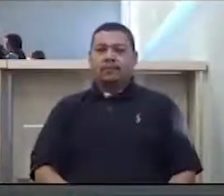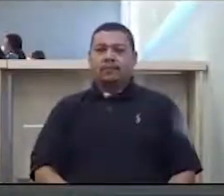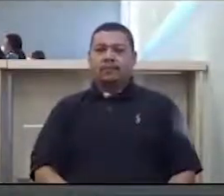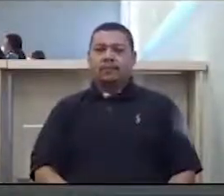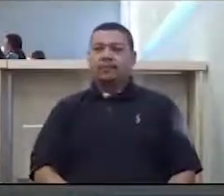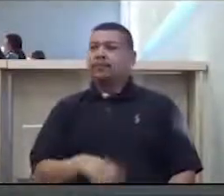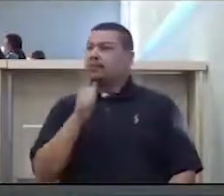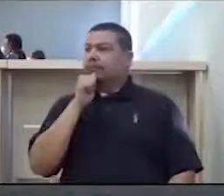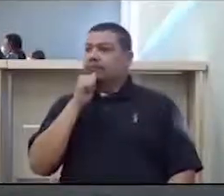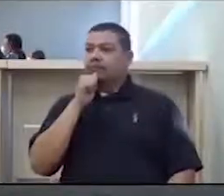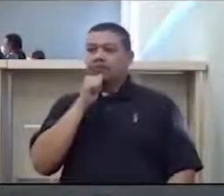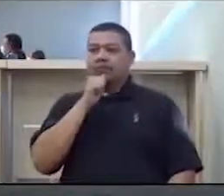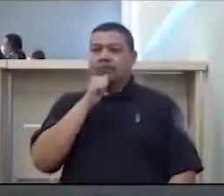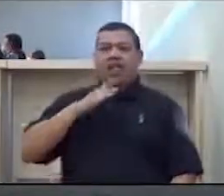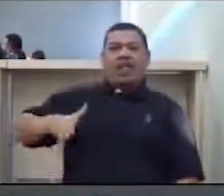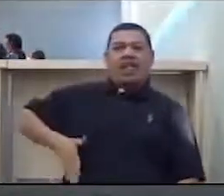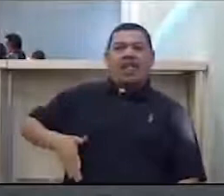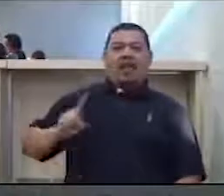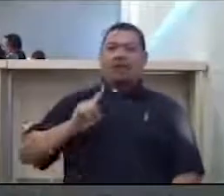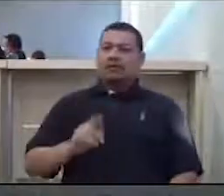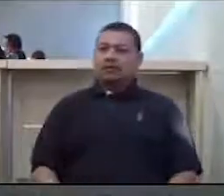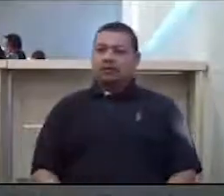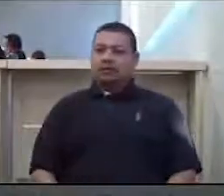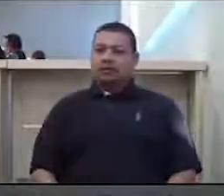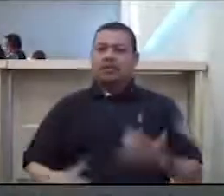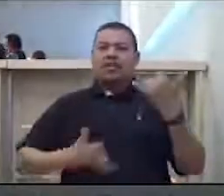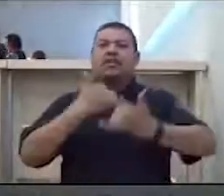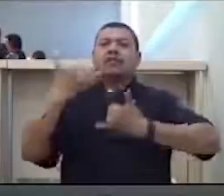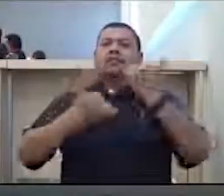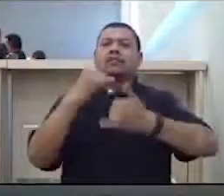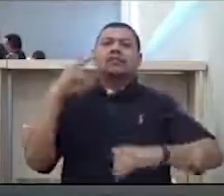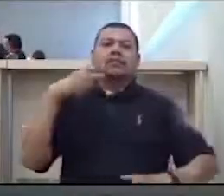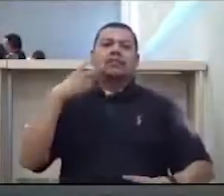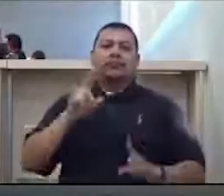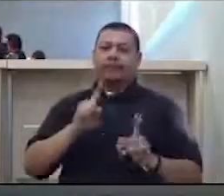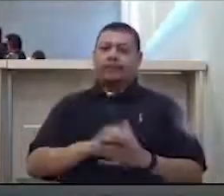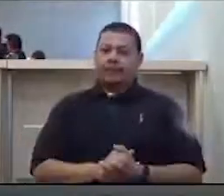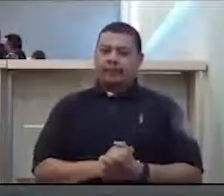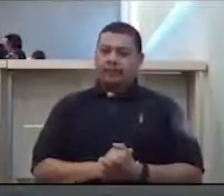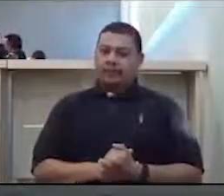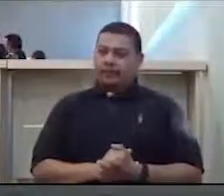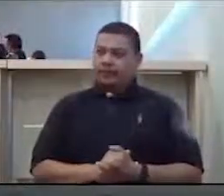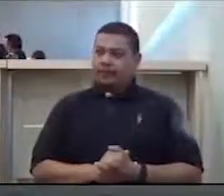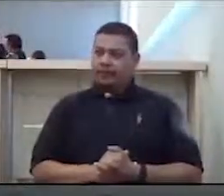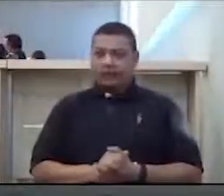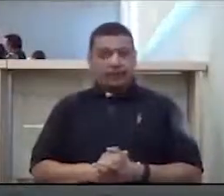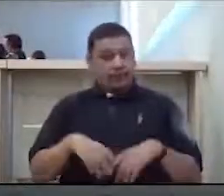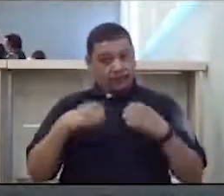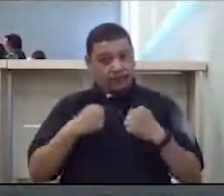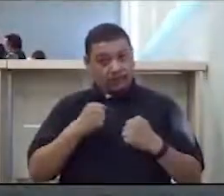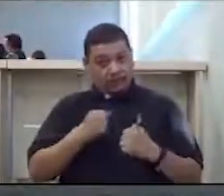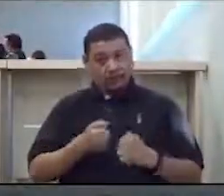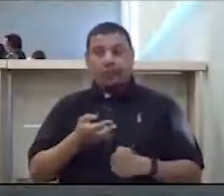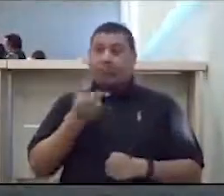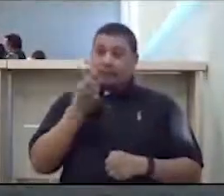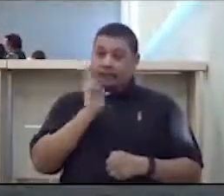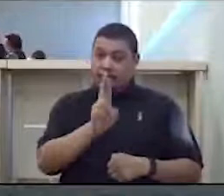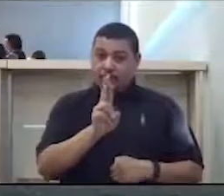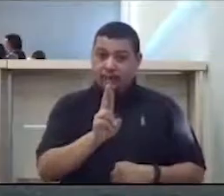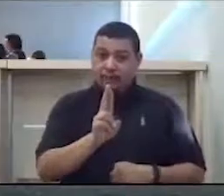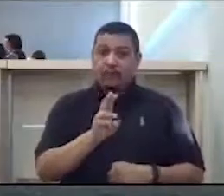nenhum moleque aqui, não. Tem ninguém brincando de vereador aqui, não. Nós precisamos resolver o problema, a situação do